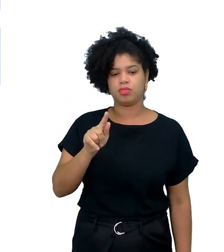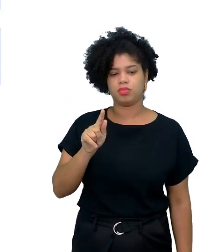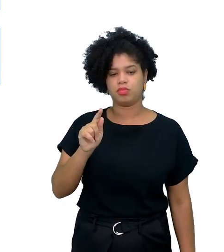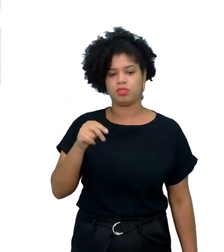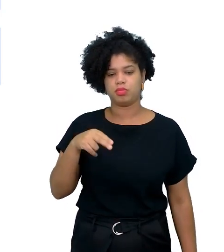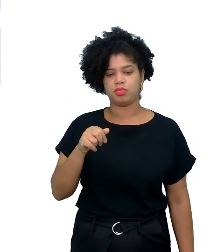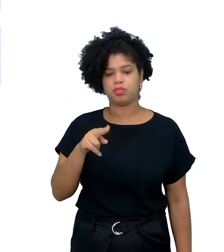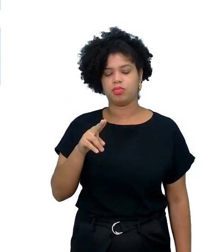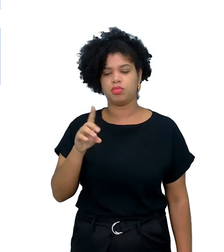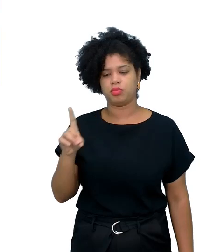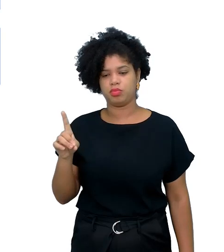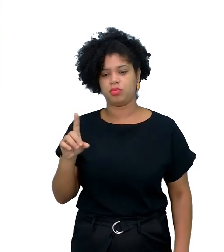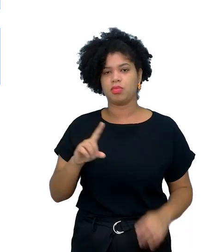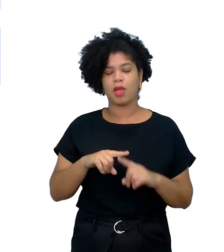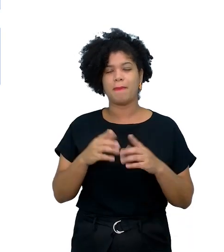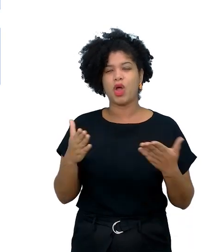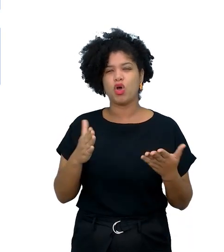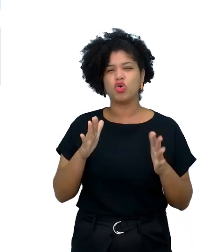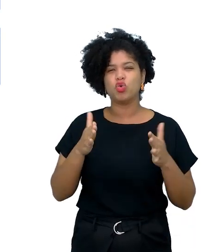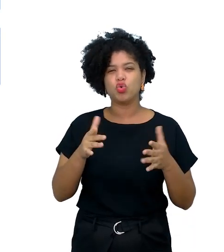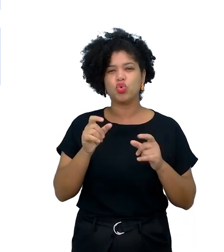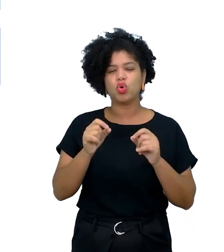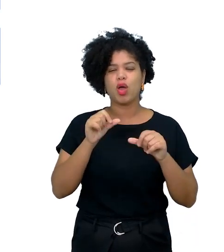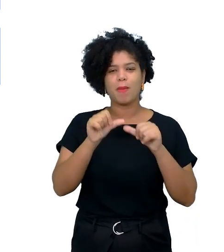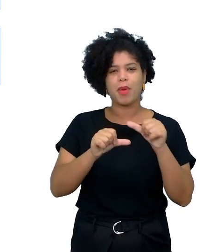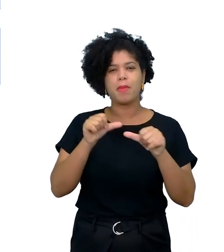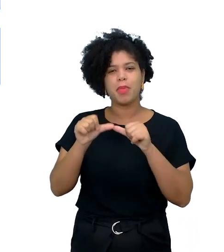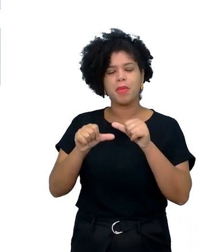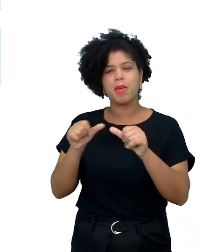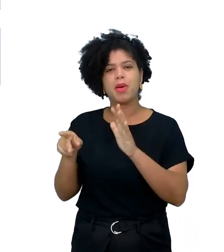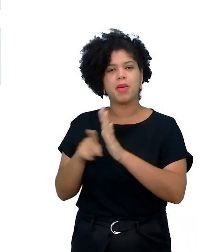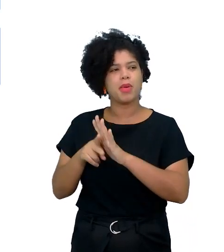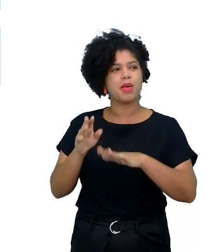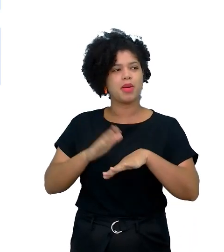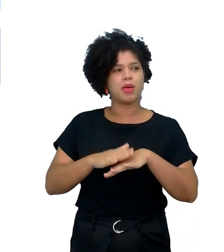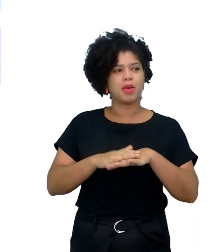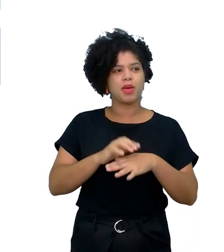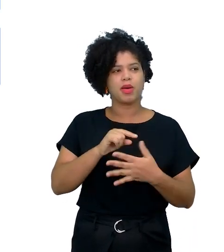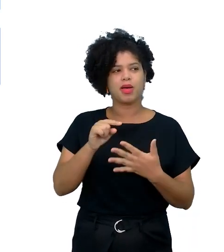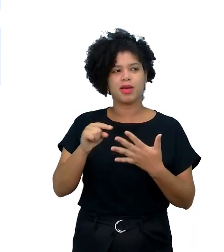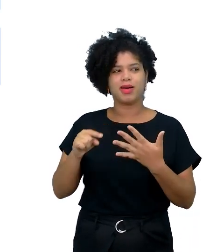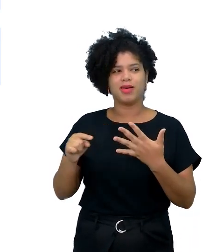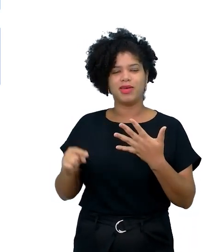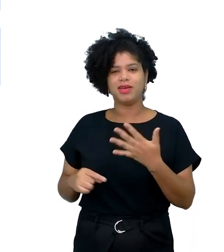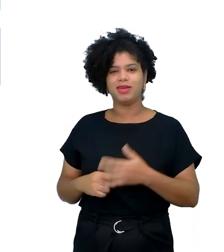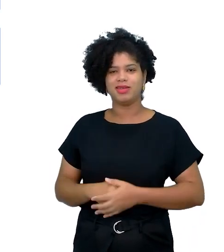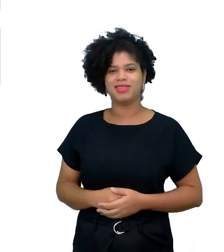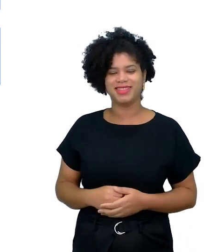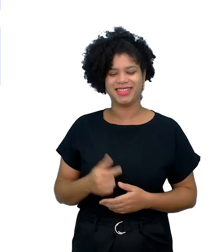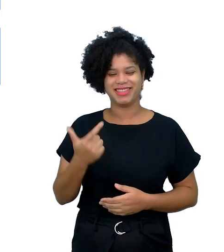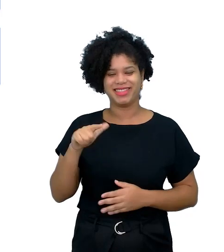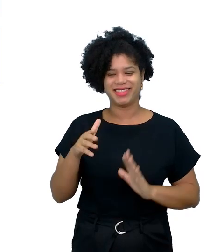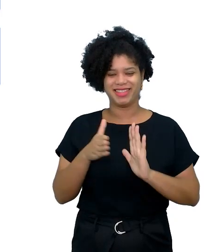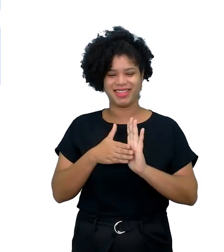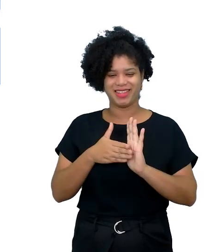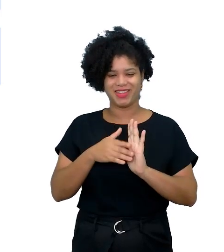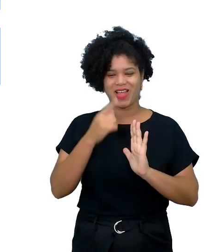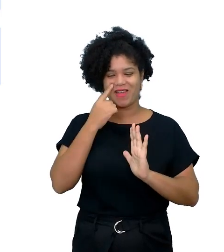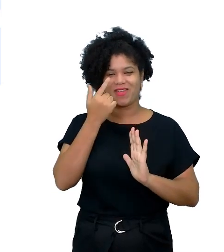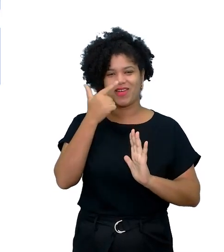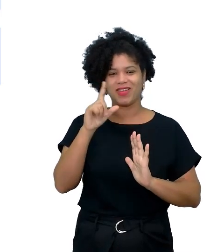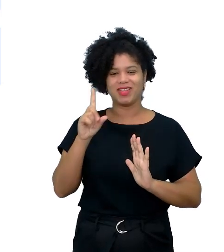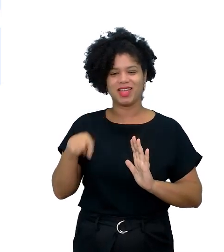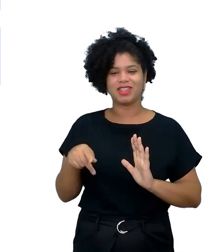vamos direcionar o nosso olhar sobre a mudança da incógnita, né, nos problemas que envolvem